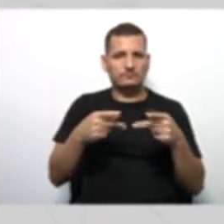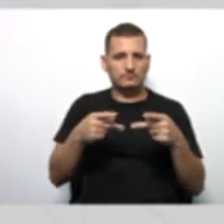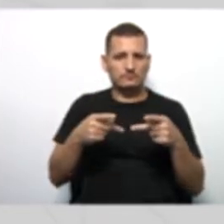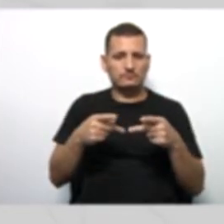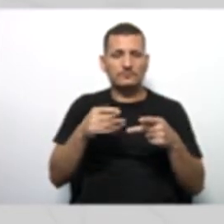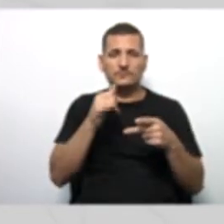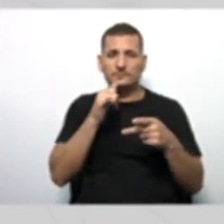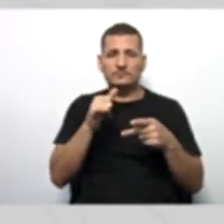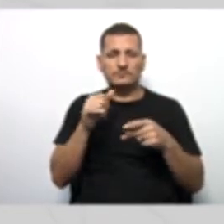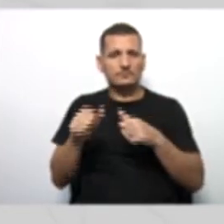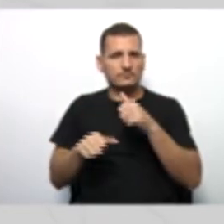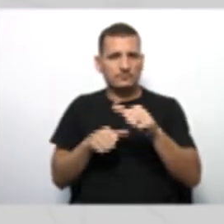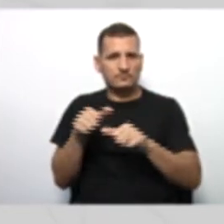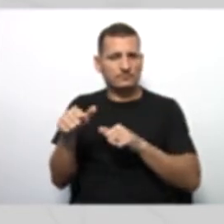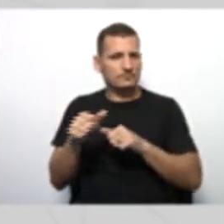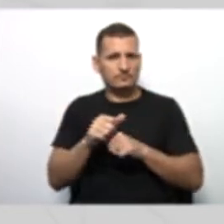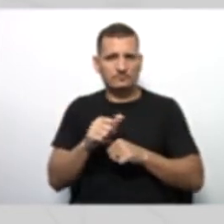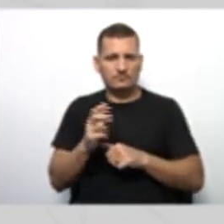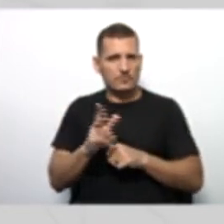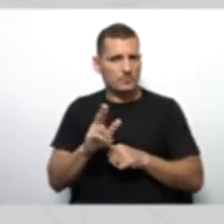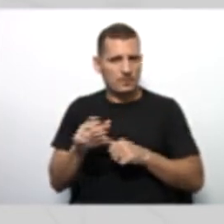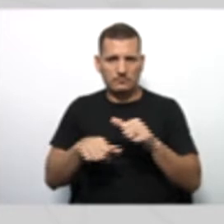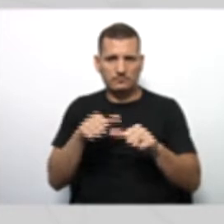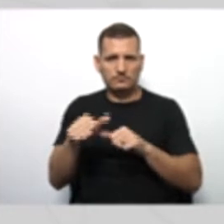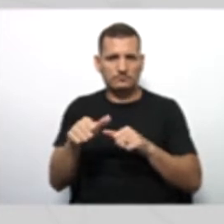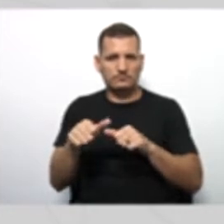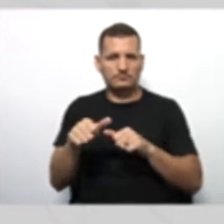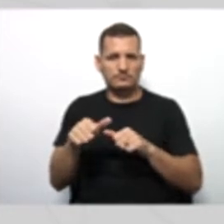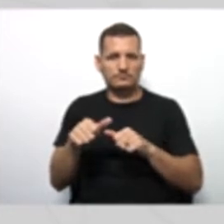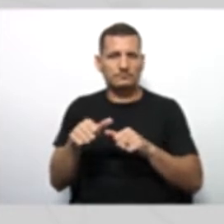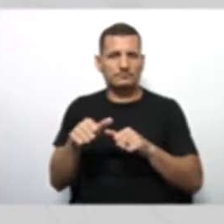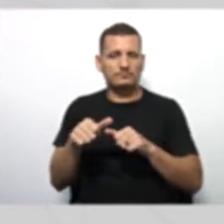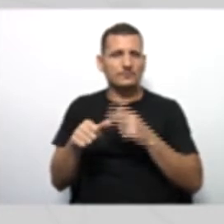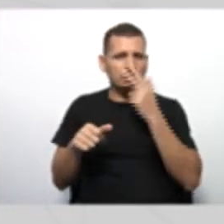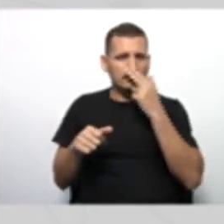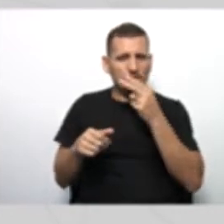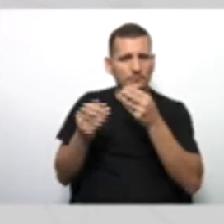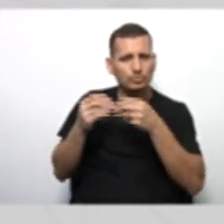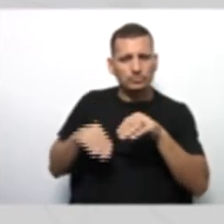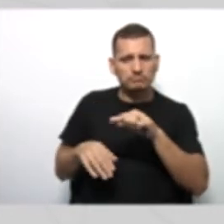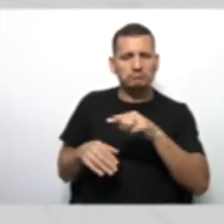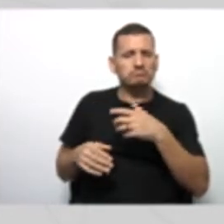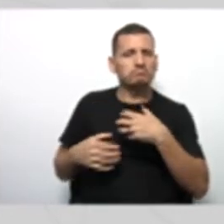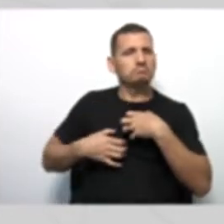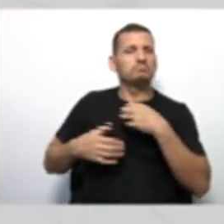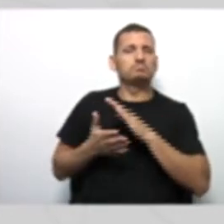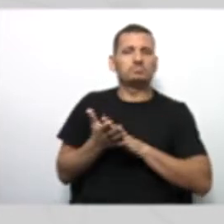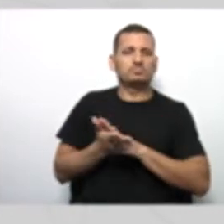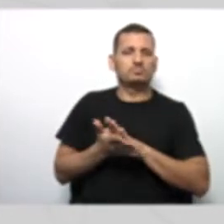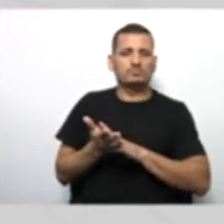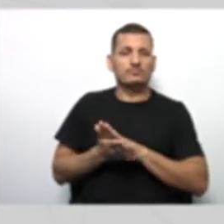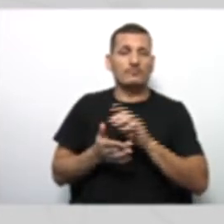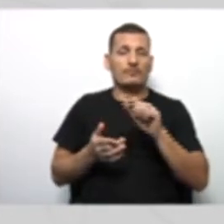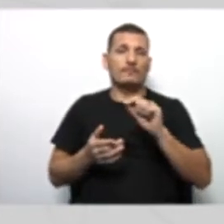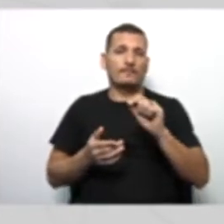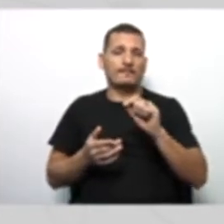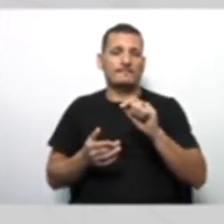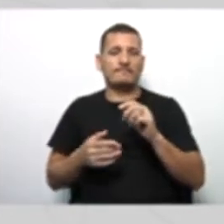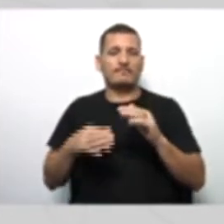alto. Tá? Então a gente tem um risco de impacto muito baixo quando o quê? Ó? Vamos pegar toda essa coluna aqui do muito baixo.